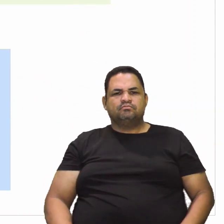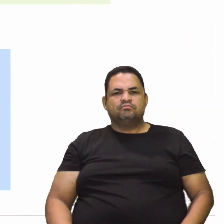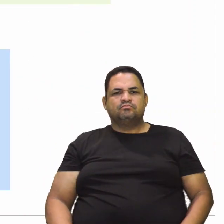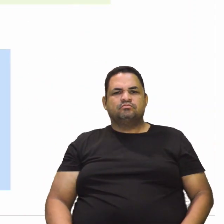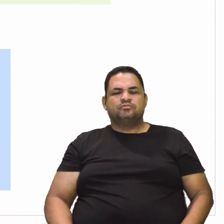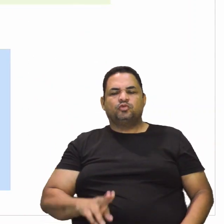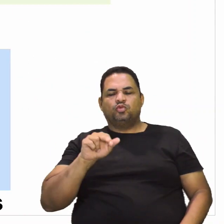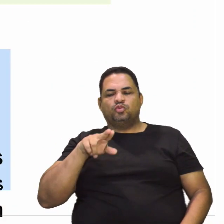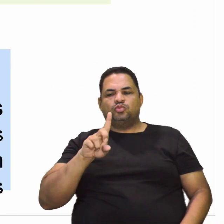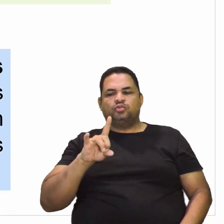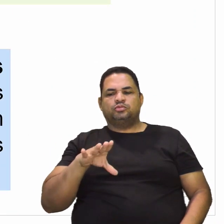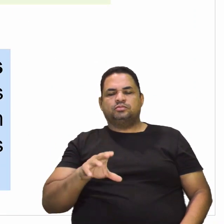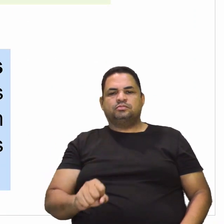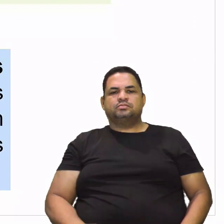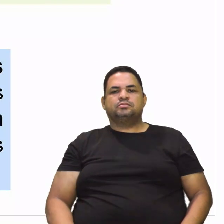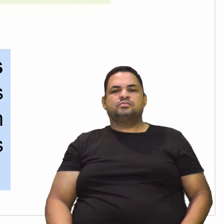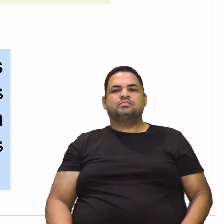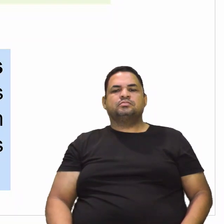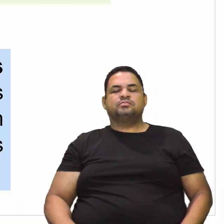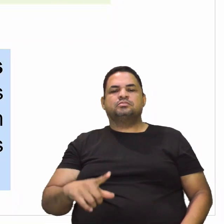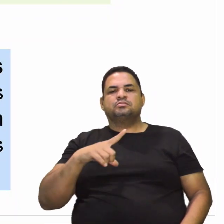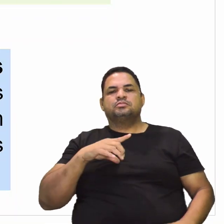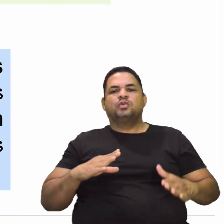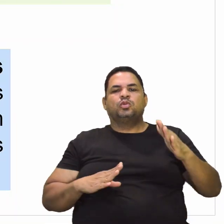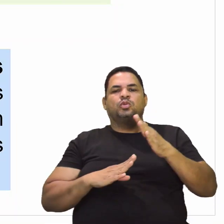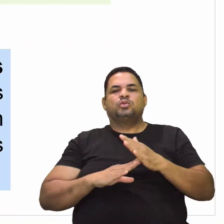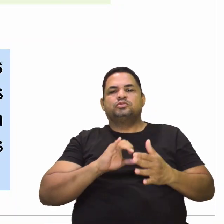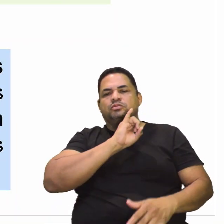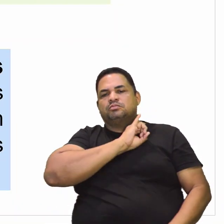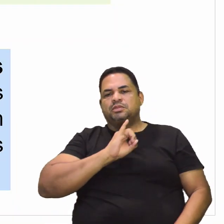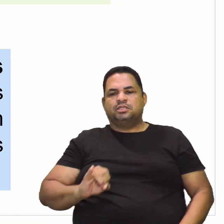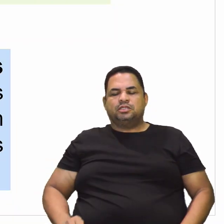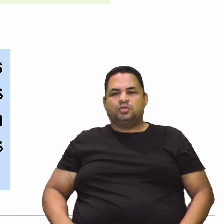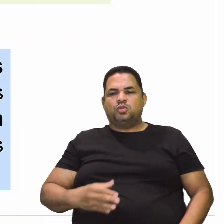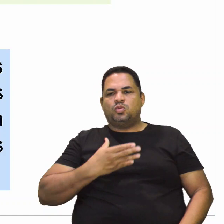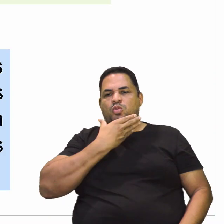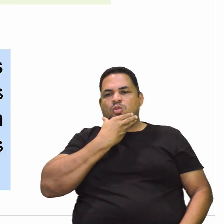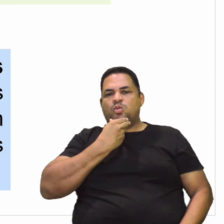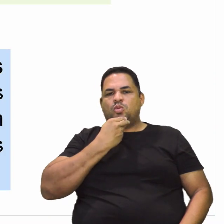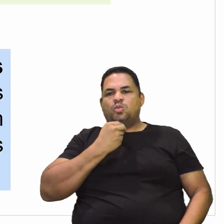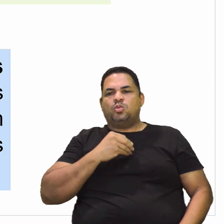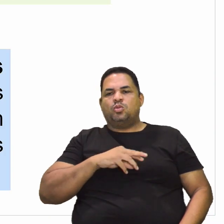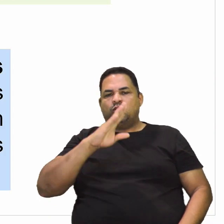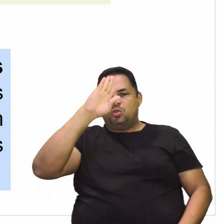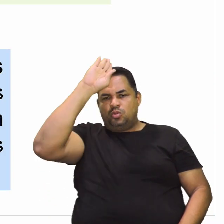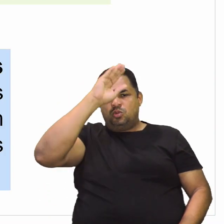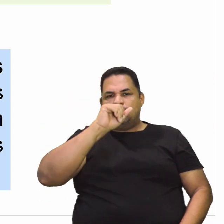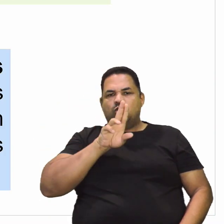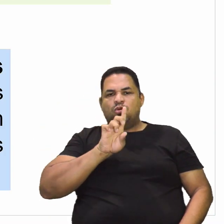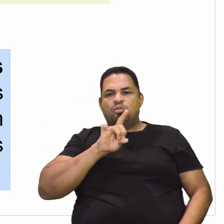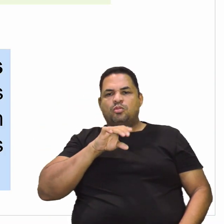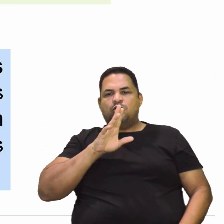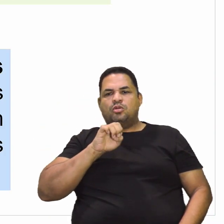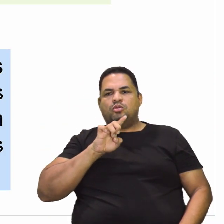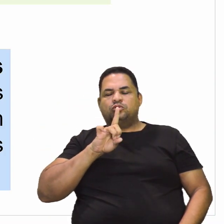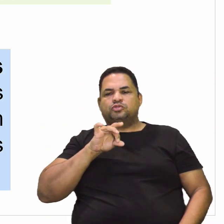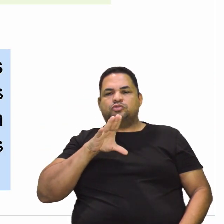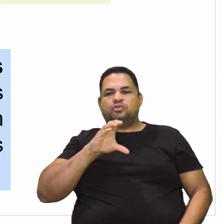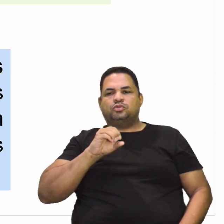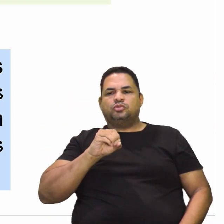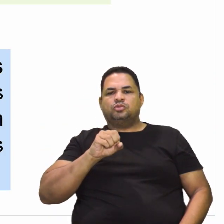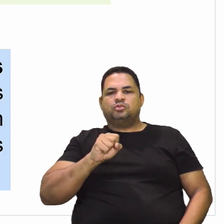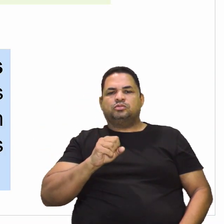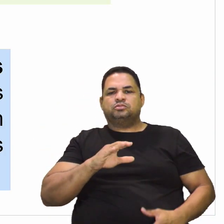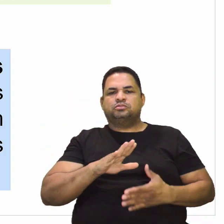hunos. E aí eu tenho aí o último imperador romano, que é o Rômulo Augusto, certinho? Ele vai